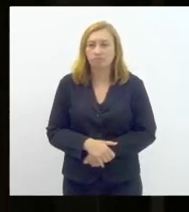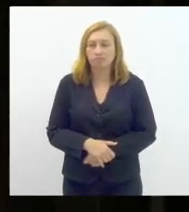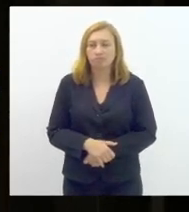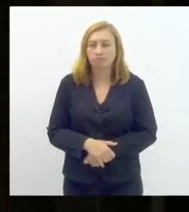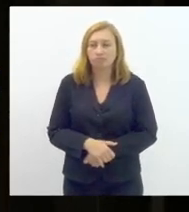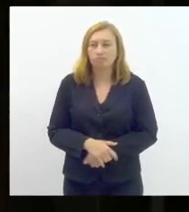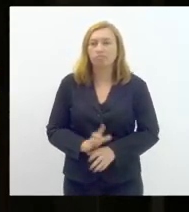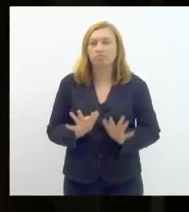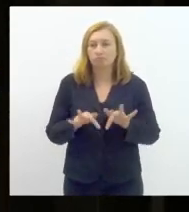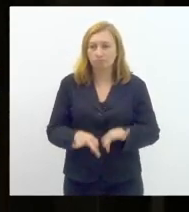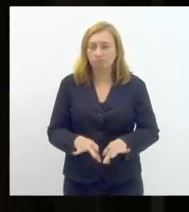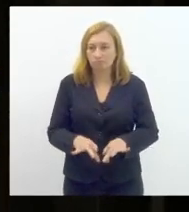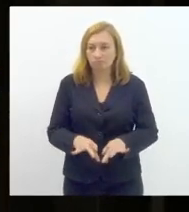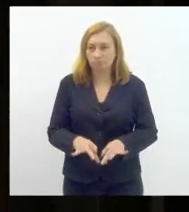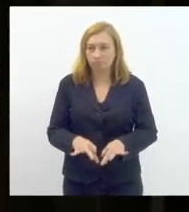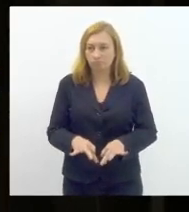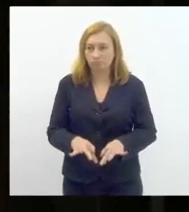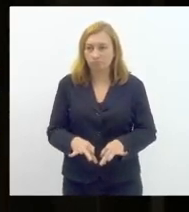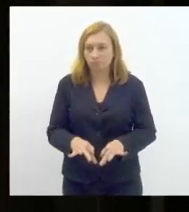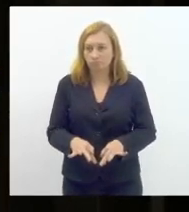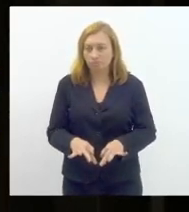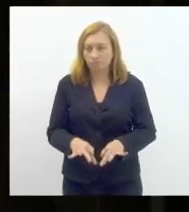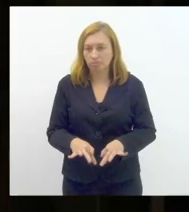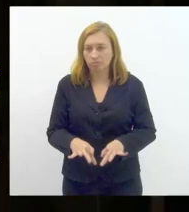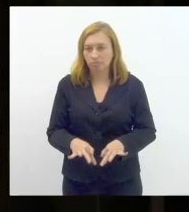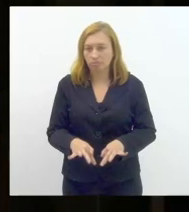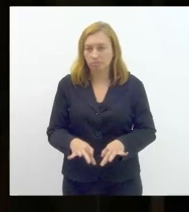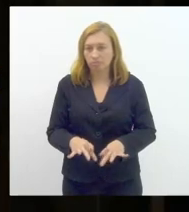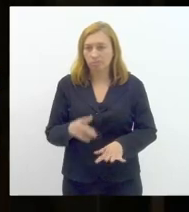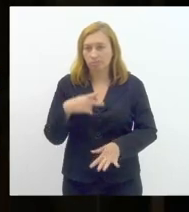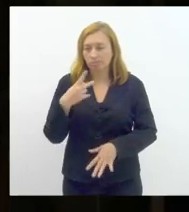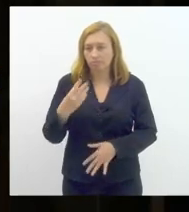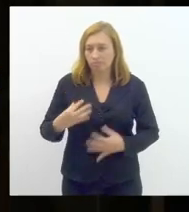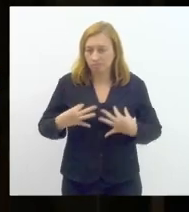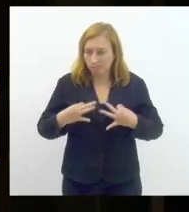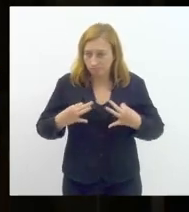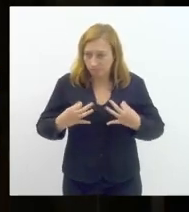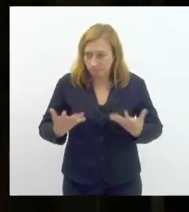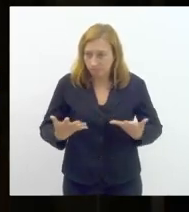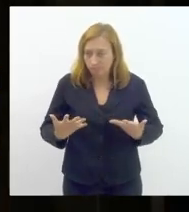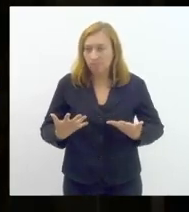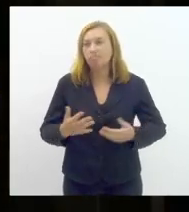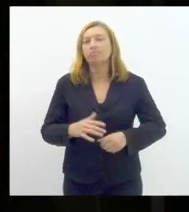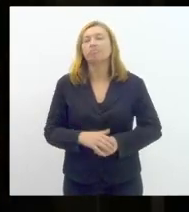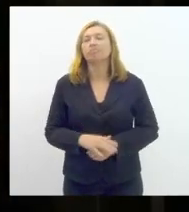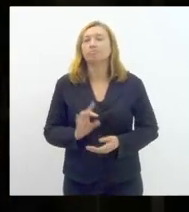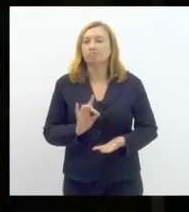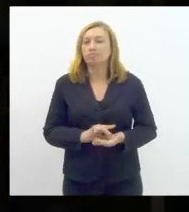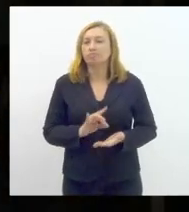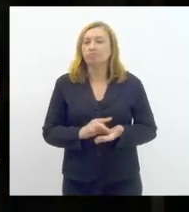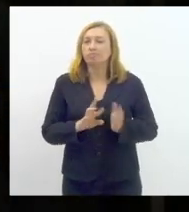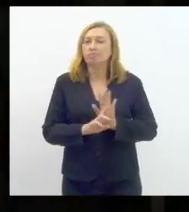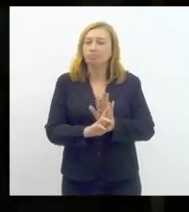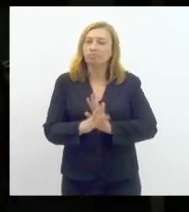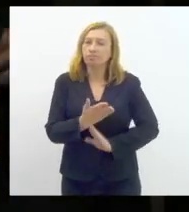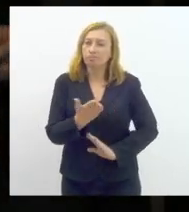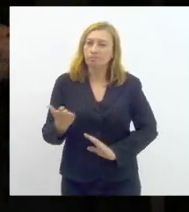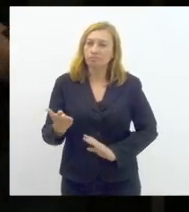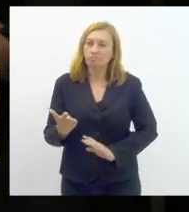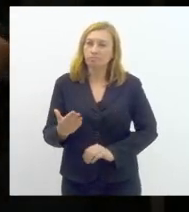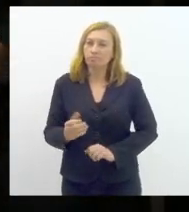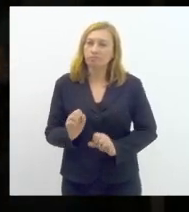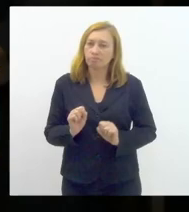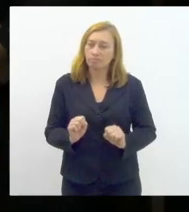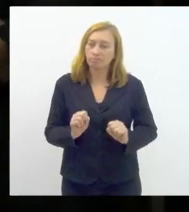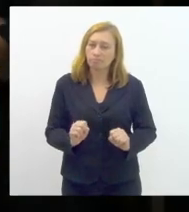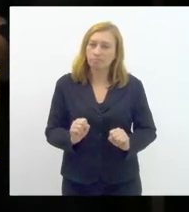Tá bom. E para concluir, eu quero só falar que eu estou à disposição, estou pondo meu nome à disposição para realmente representar vocês. E se vocês